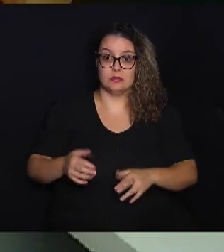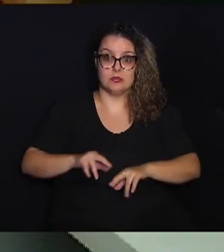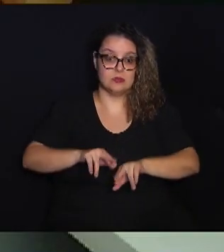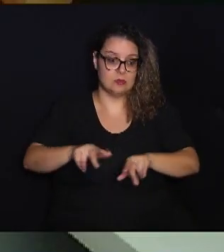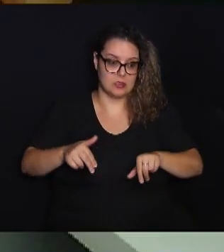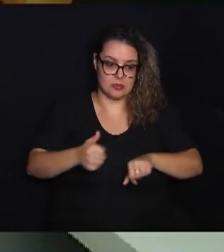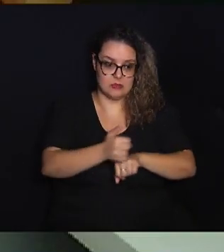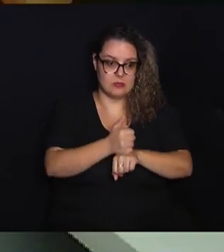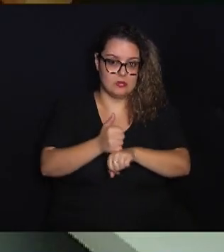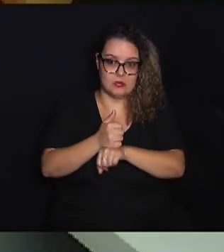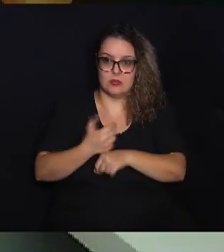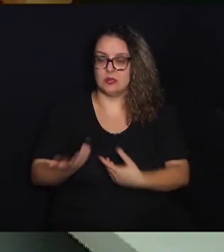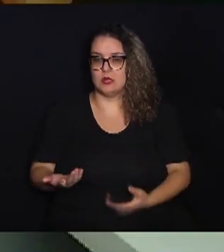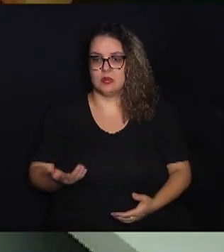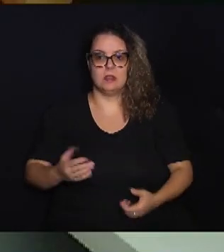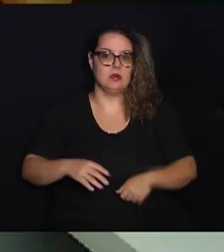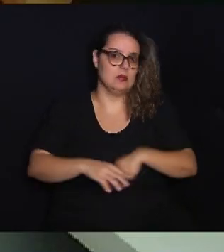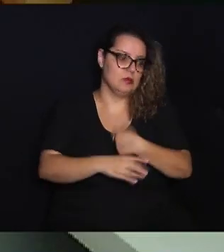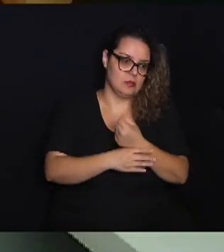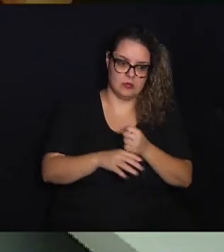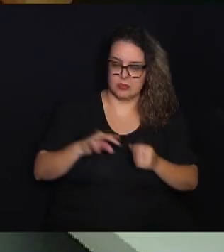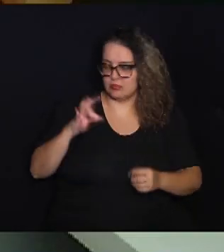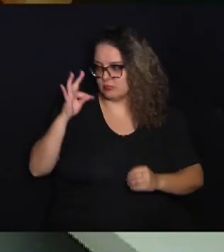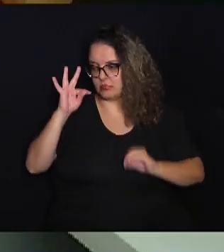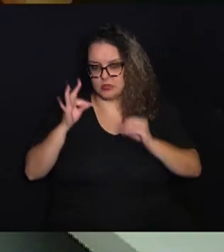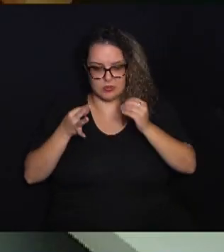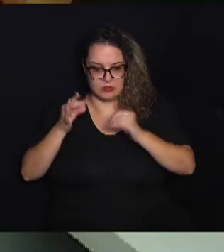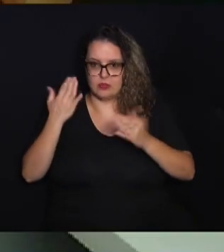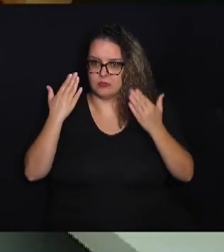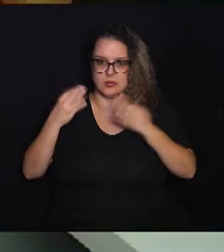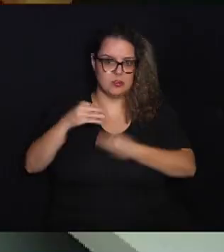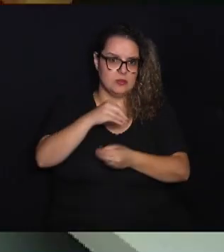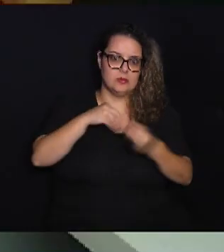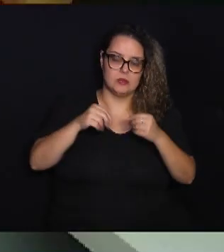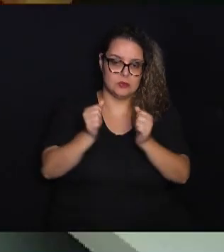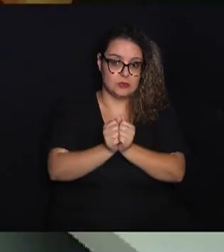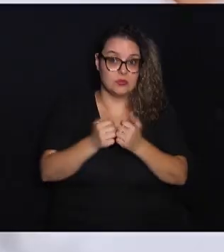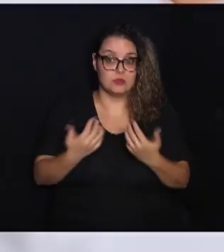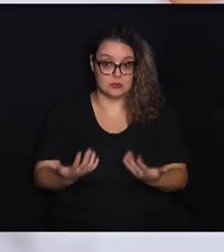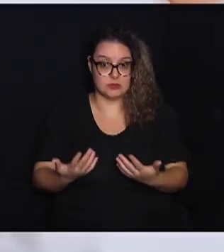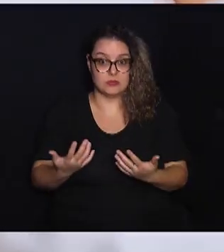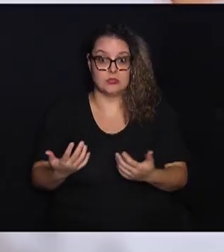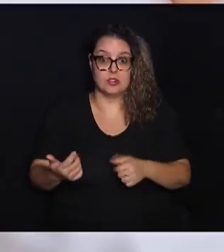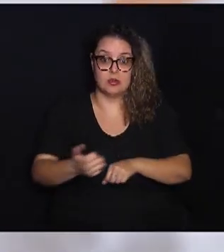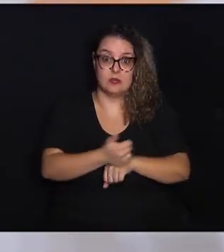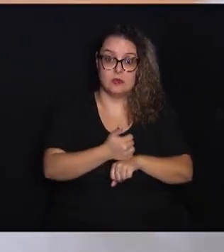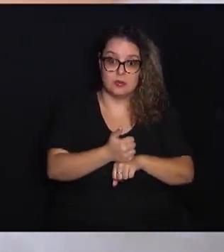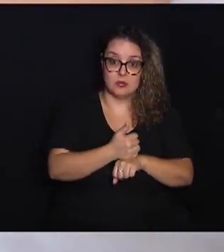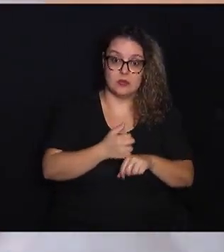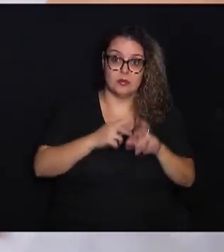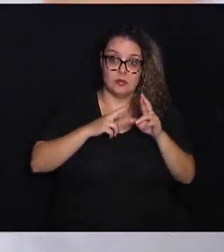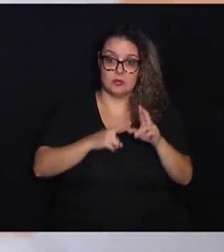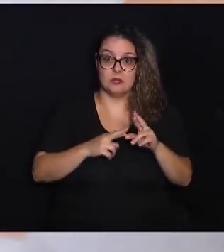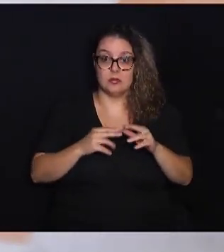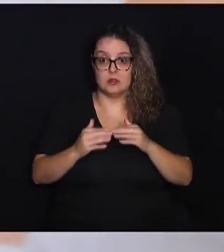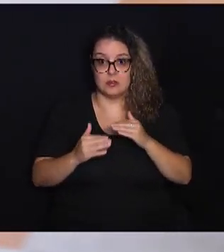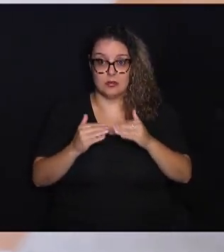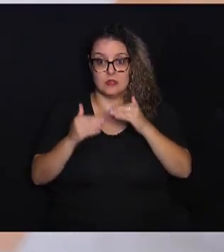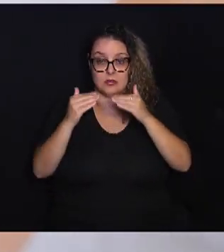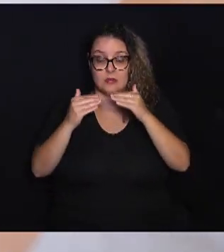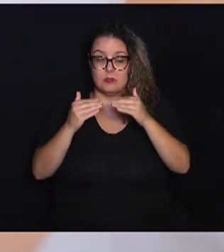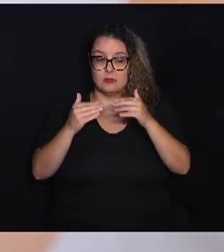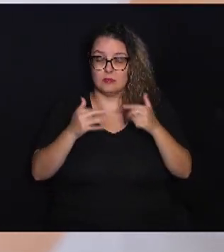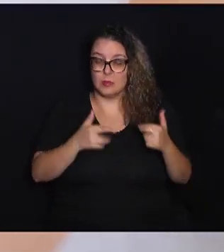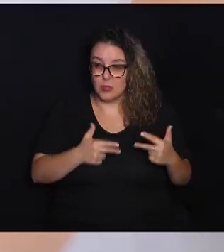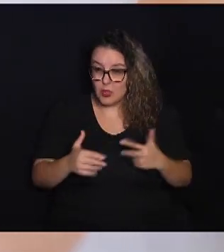gente envolve fisioterapeuta, TO, psicólogo, todo mundo. Então, se alguém que é profissional do sono identifica que esse paciente está evoluindo para um padrão mais